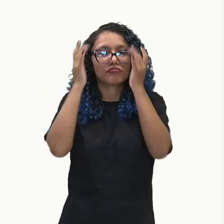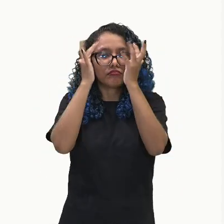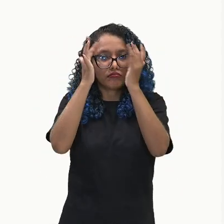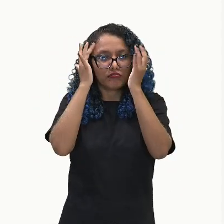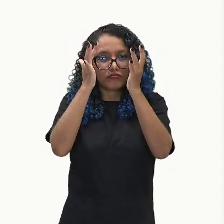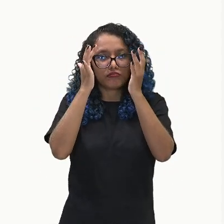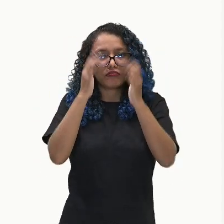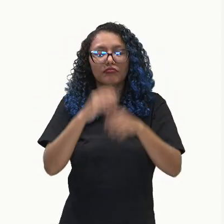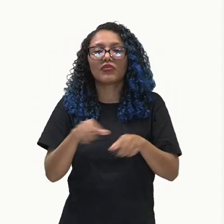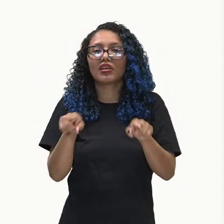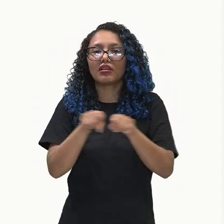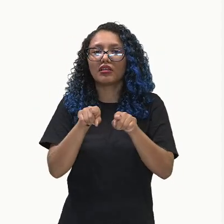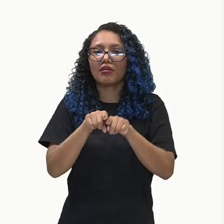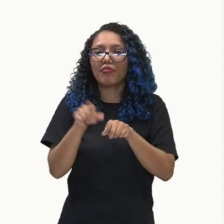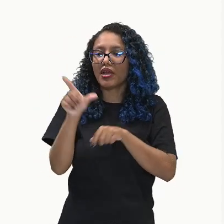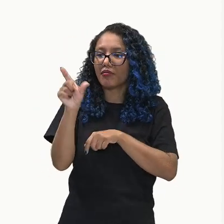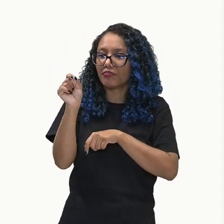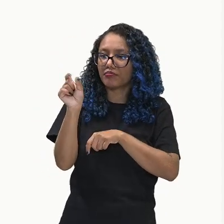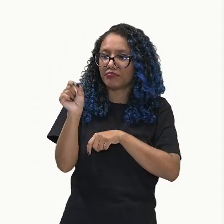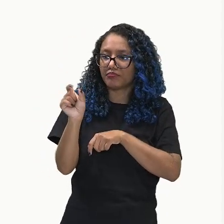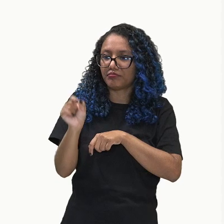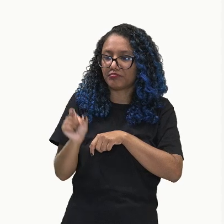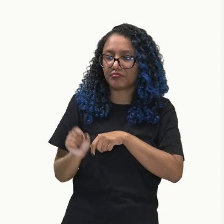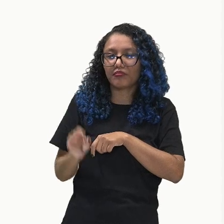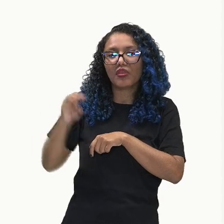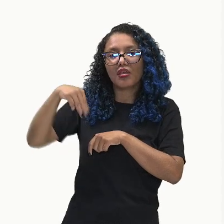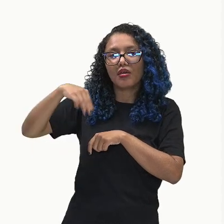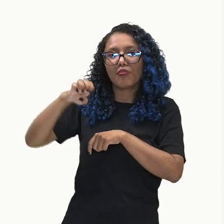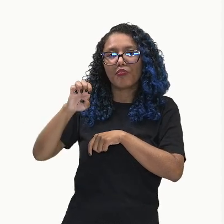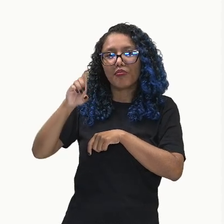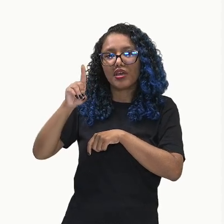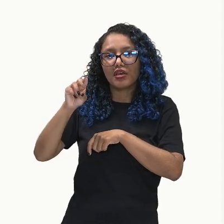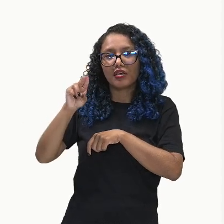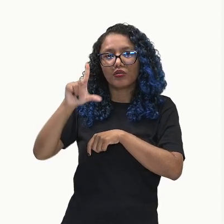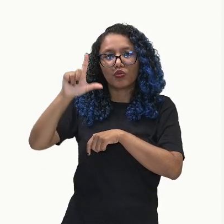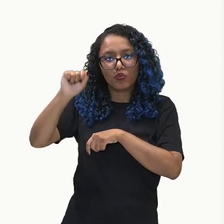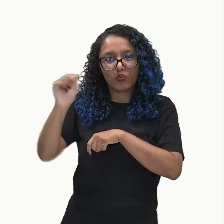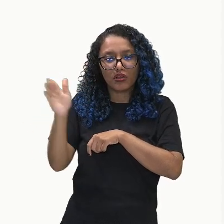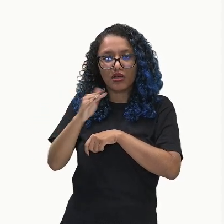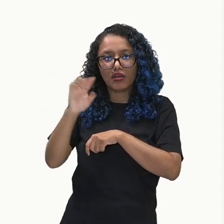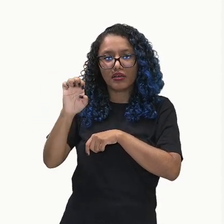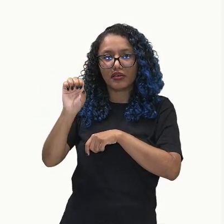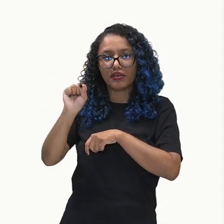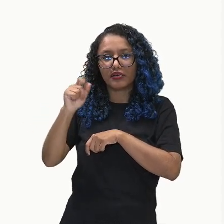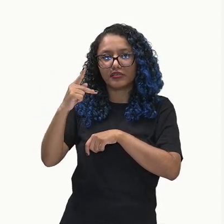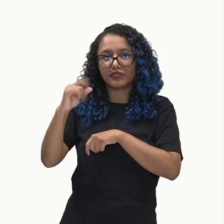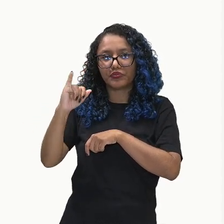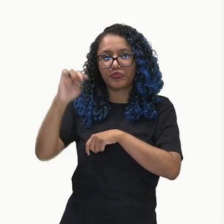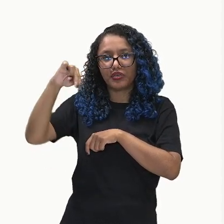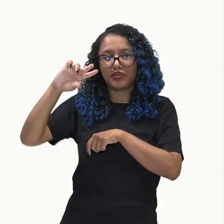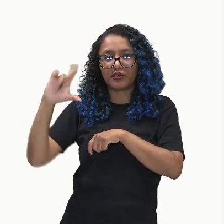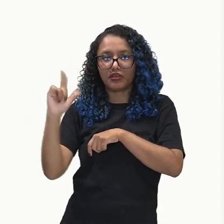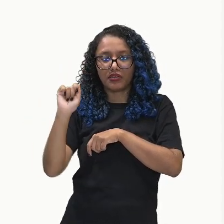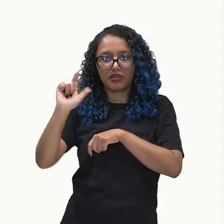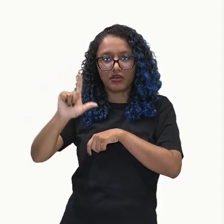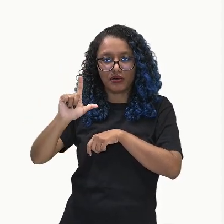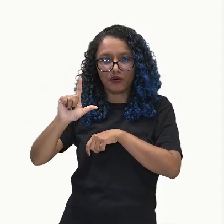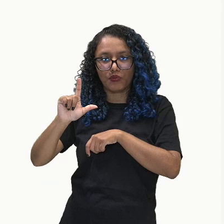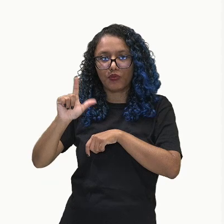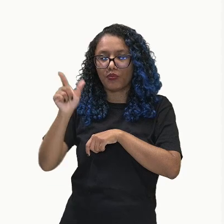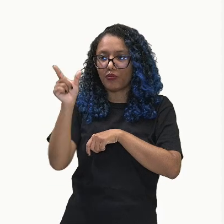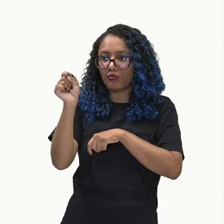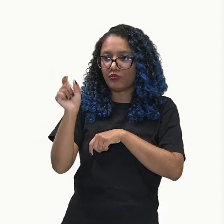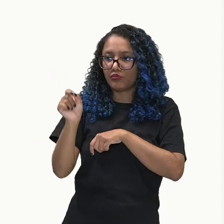na medula espinhal ou espinal, tá? São sinônimos. E aí é o que